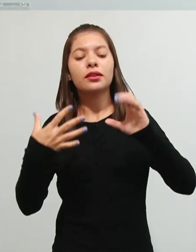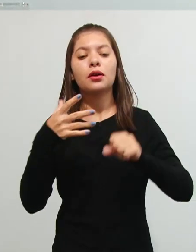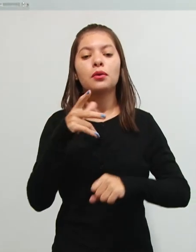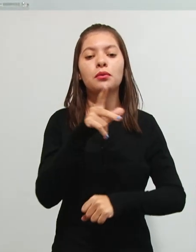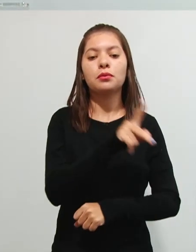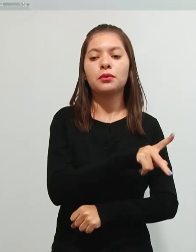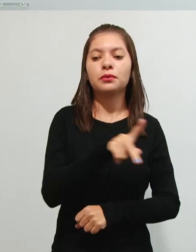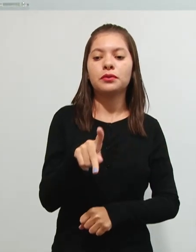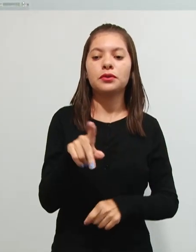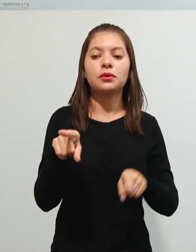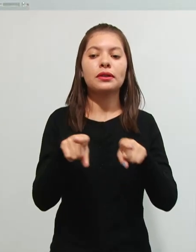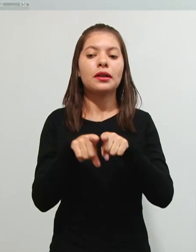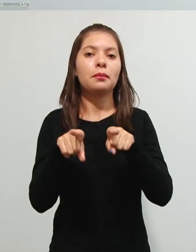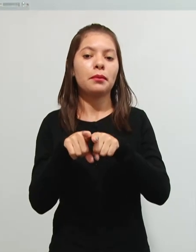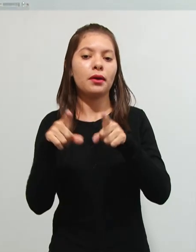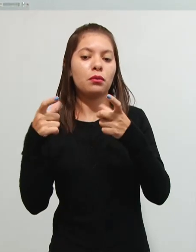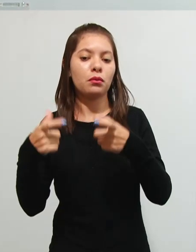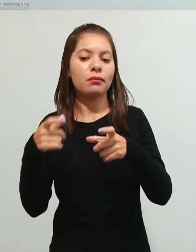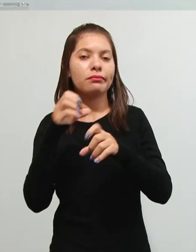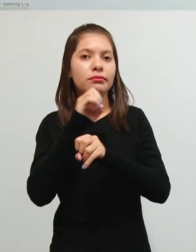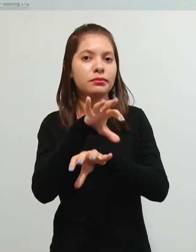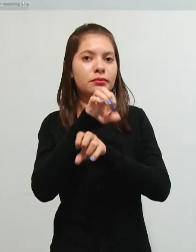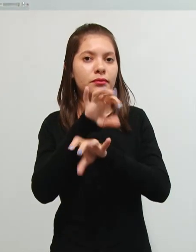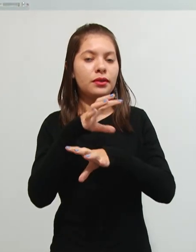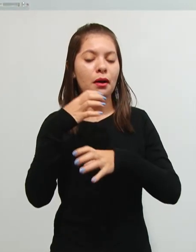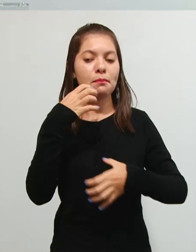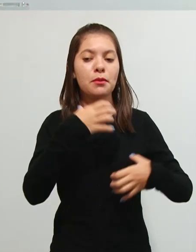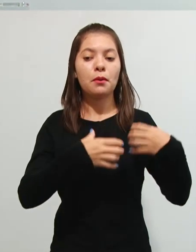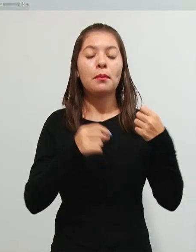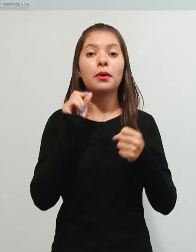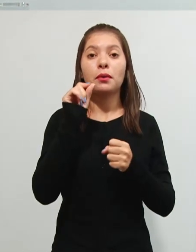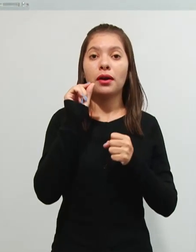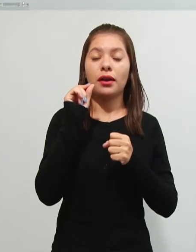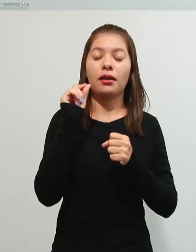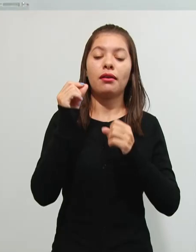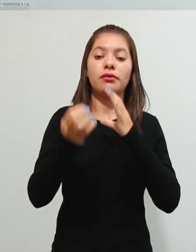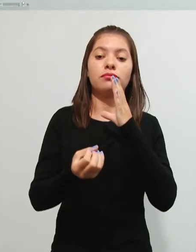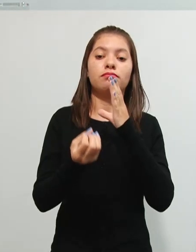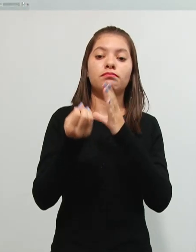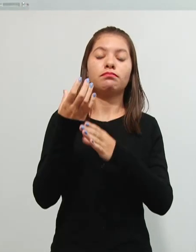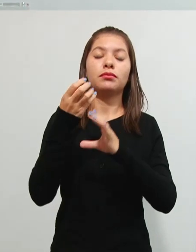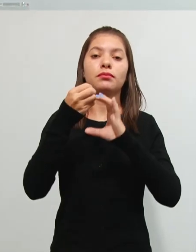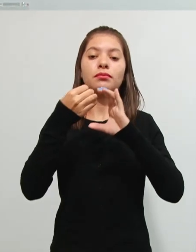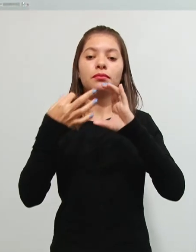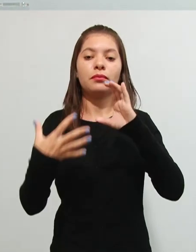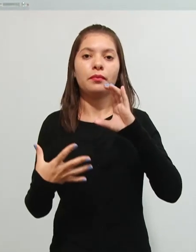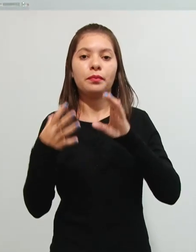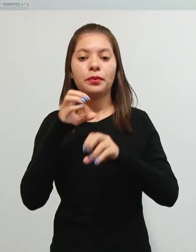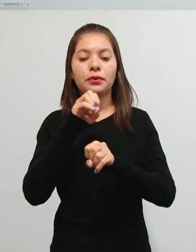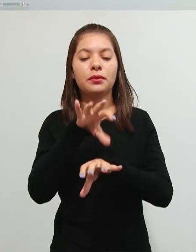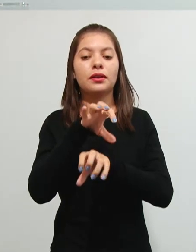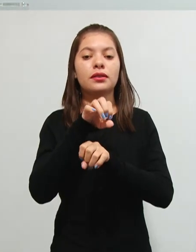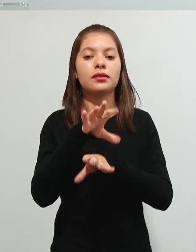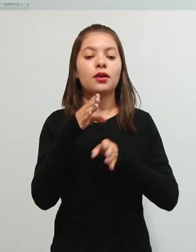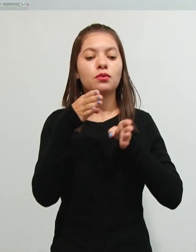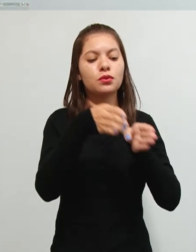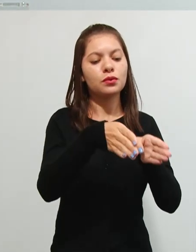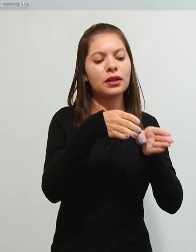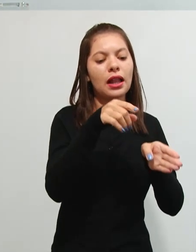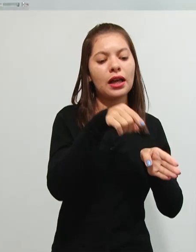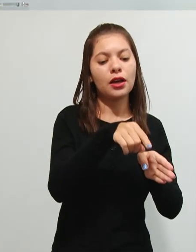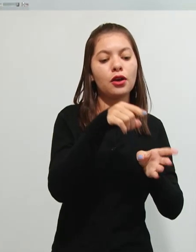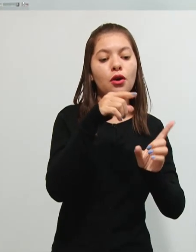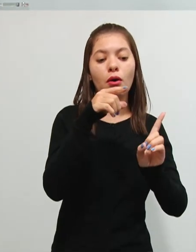do sistema de ensino estar preocupado com a formação do caráter e a educação ser centrada na pessoa. Então,